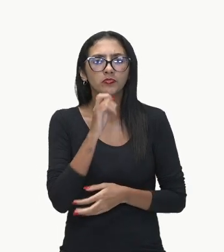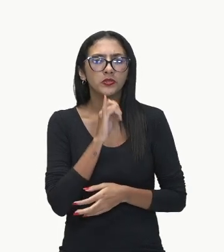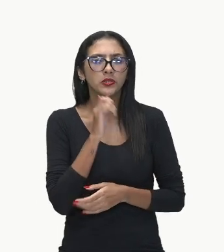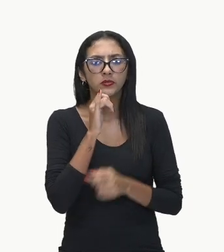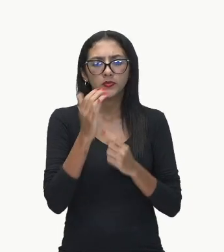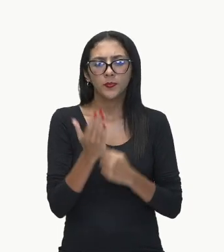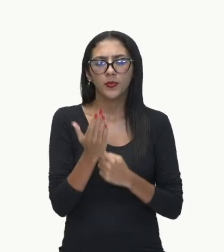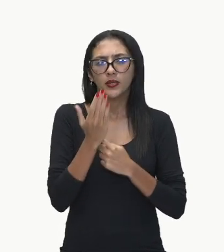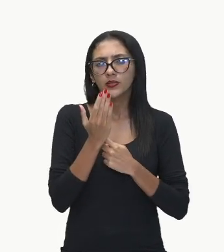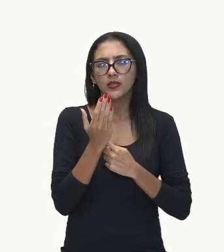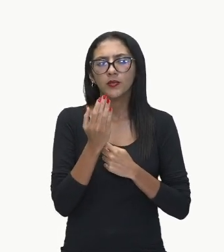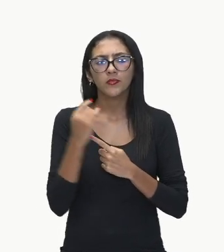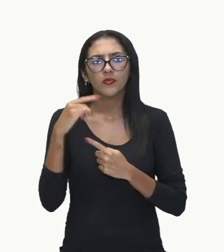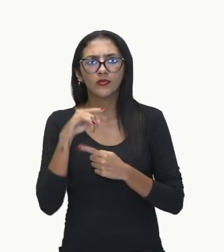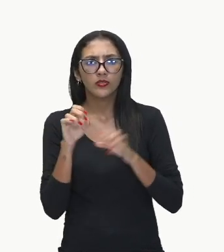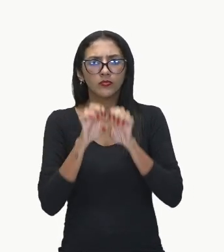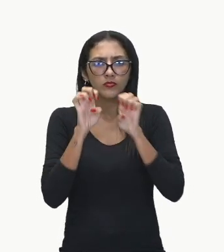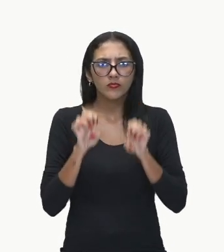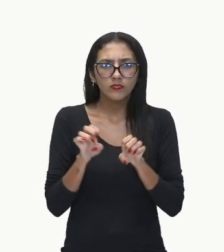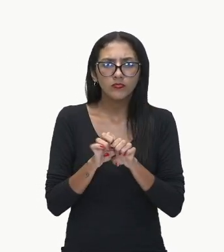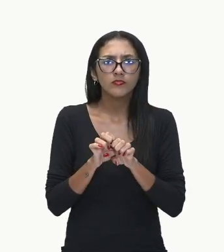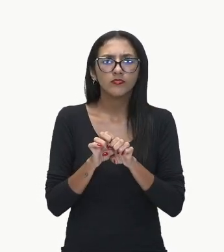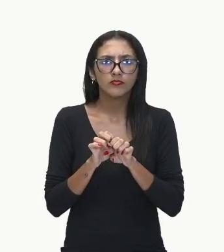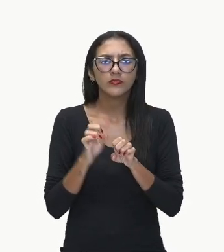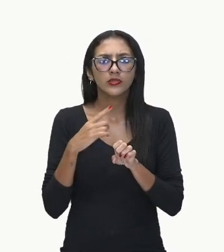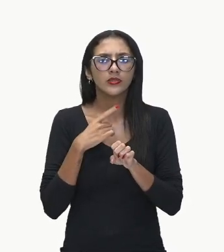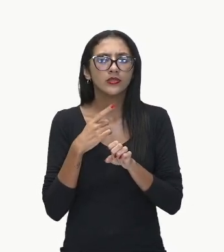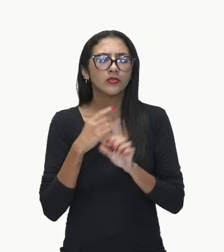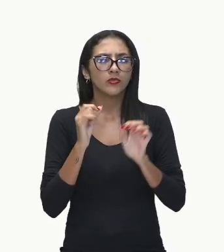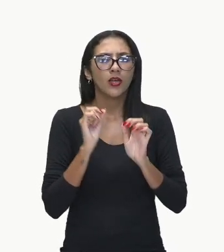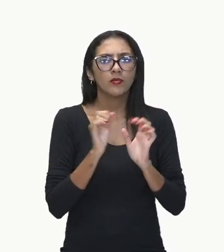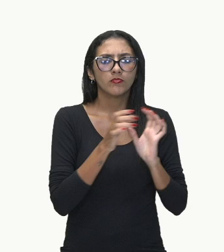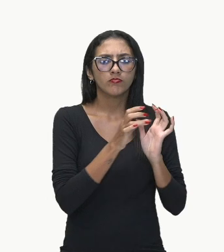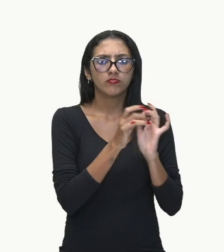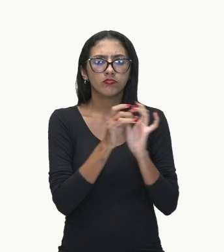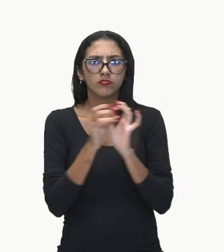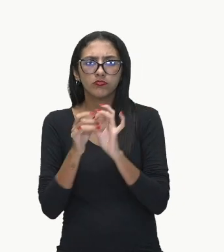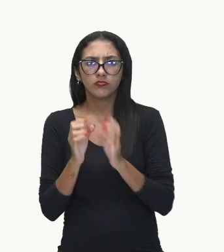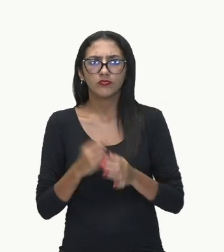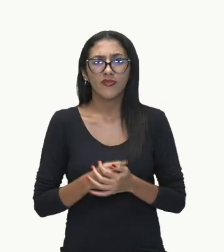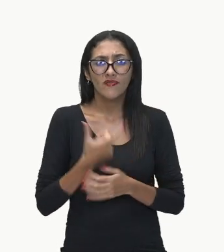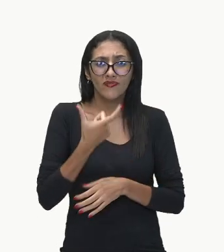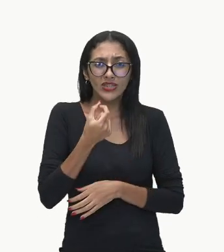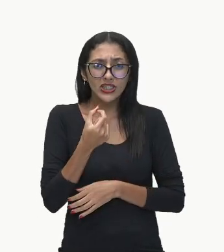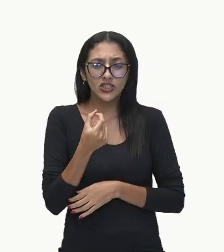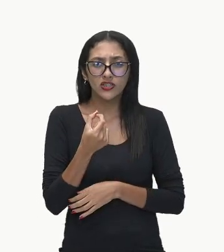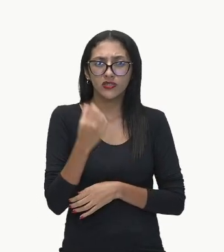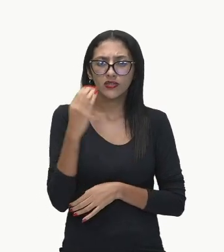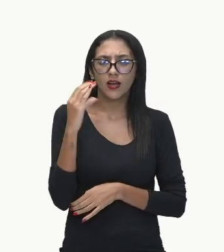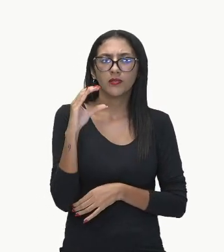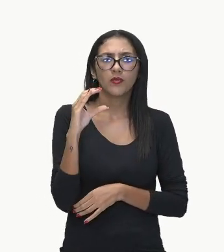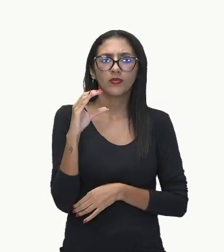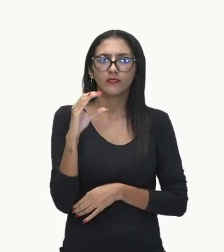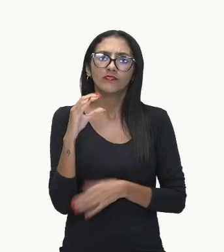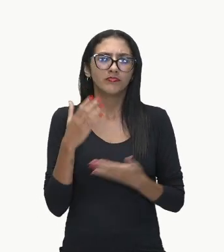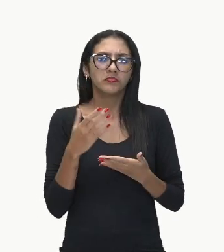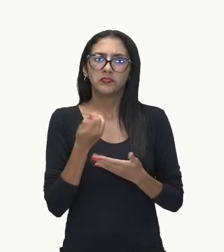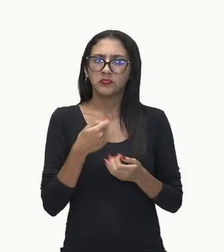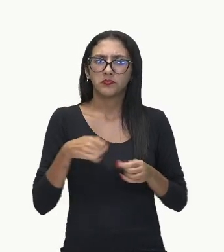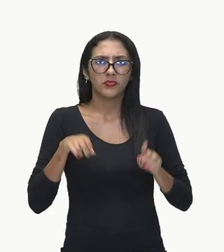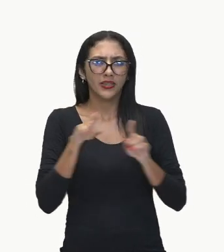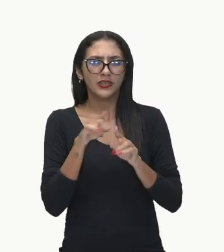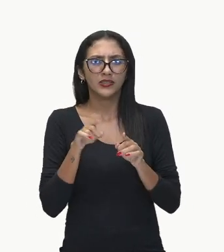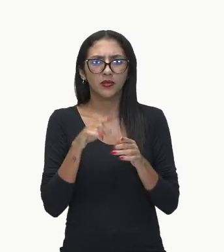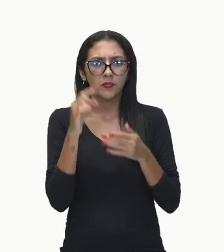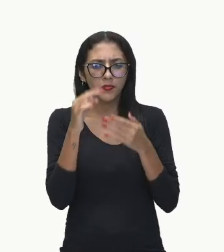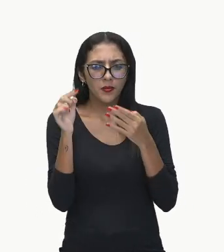exemplo, um alcadieno com uma cadeia de 20 carbonos, você não precisa contar hidrogênio por